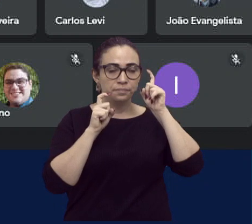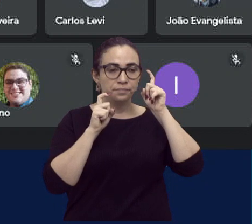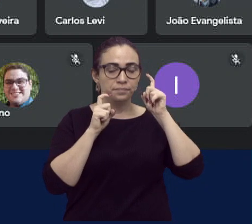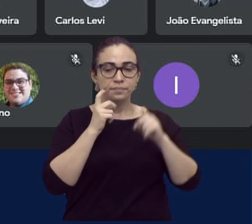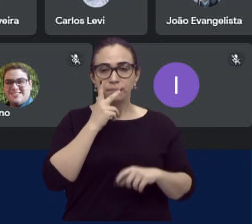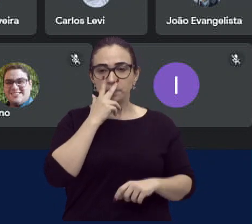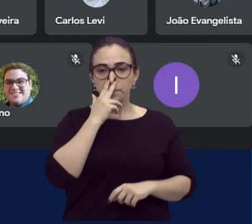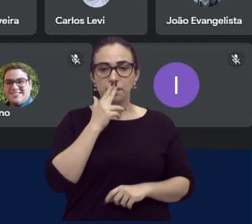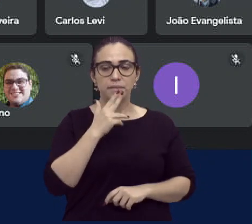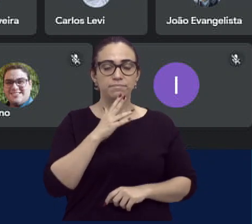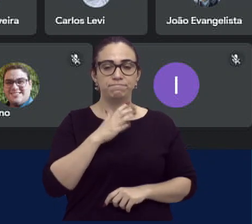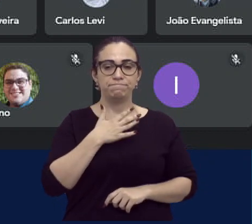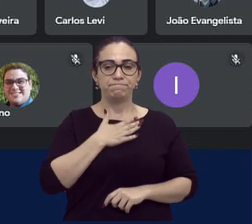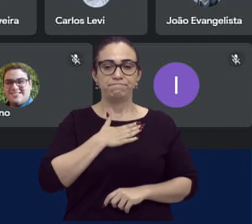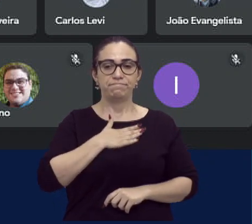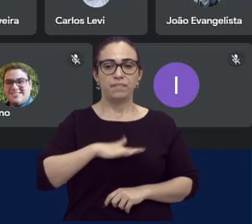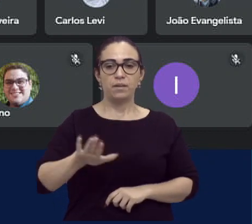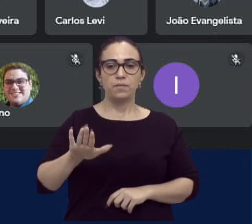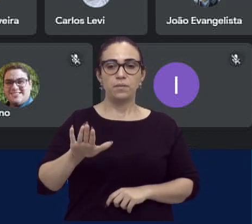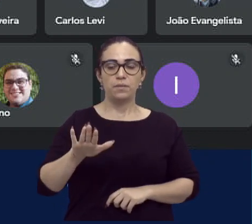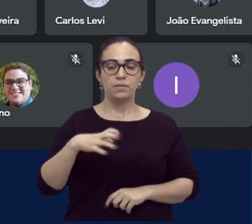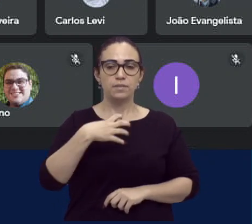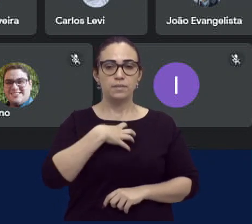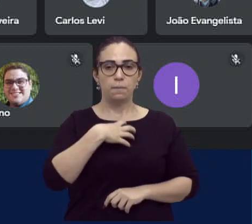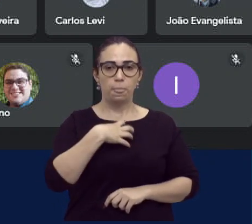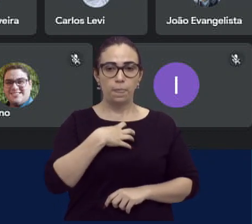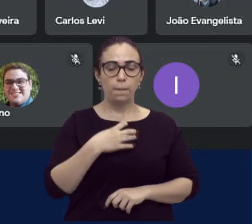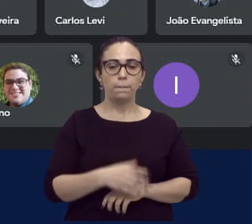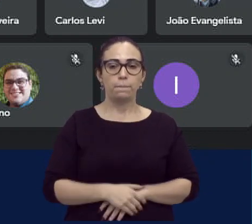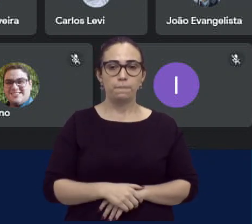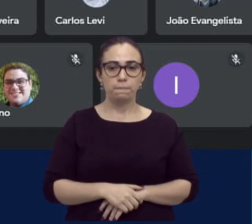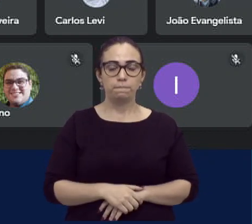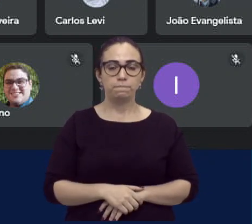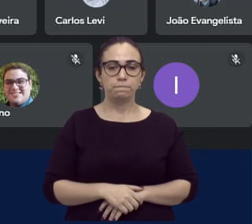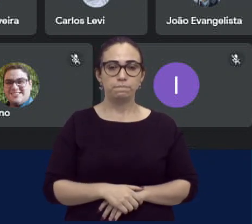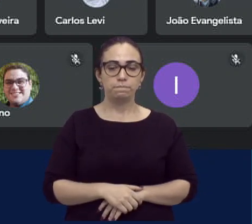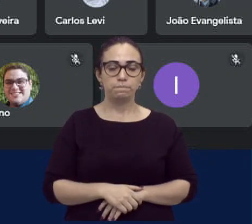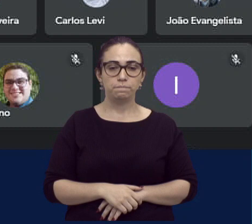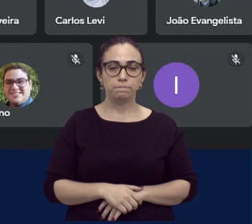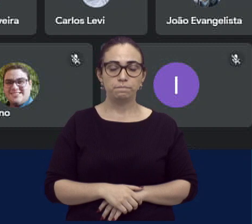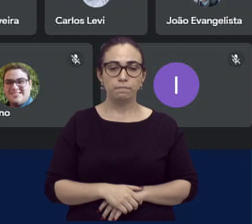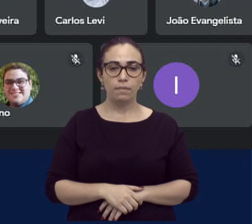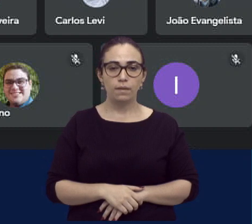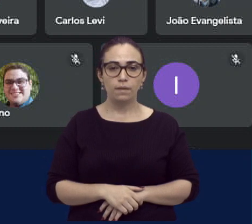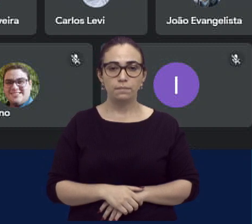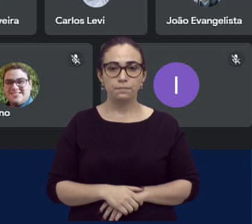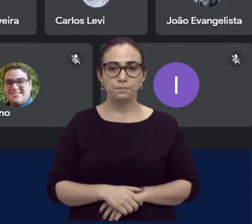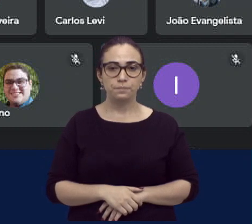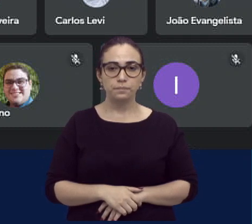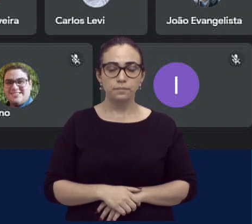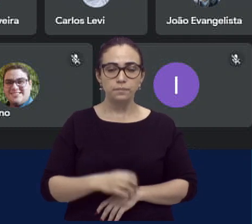indicam exatamente o que você está sentindo. E elas são uma das formas de leitura corporal.